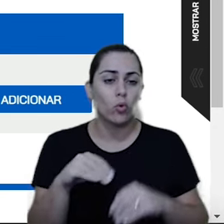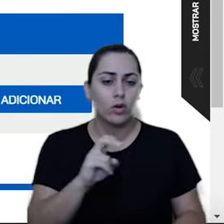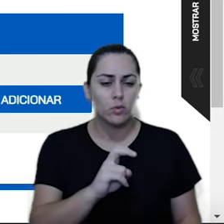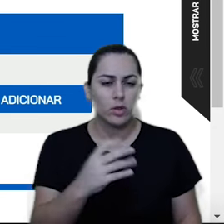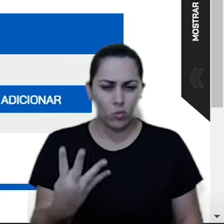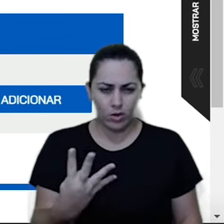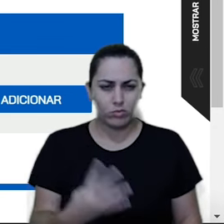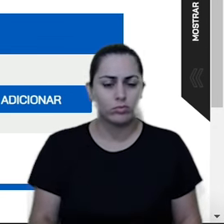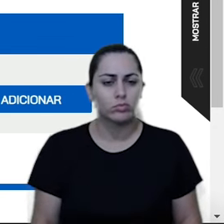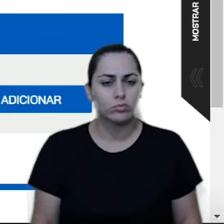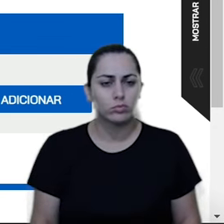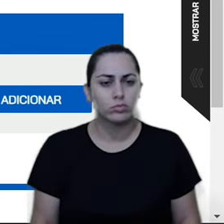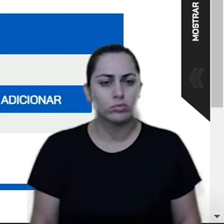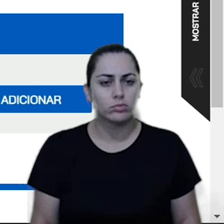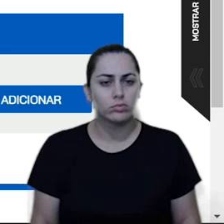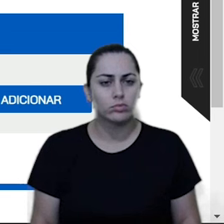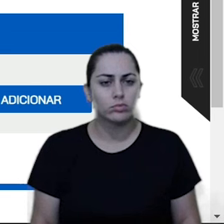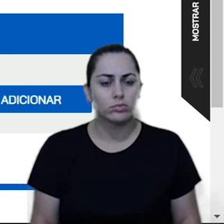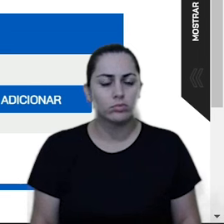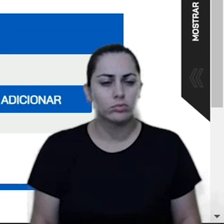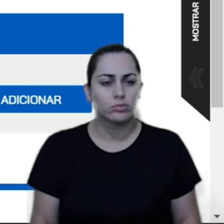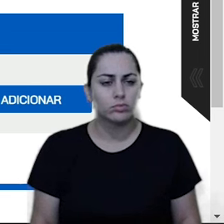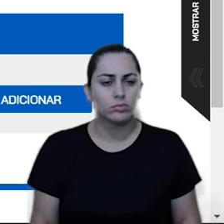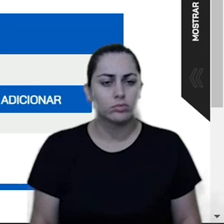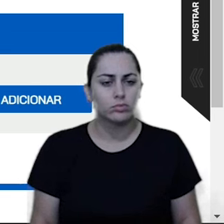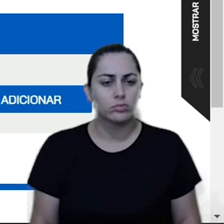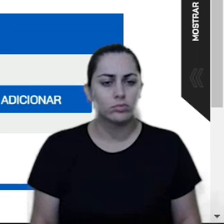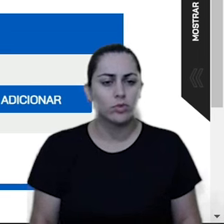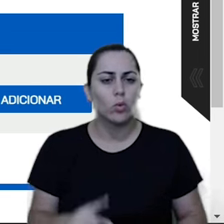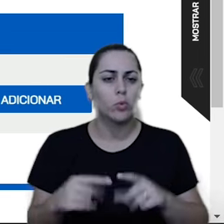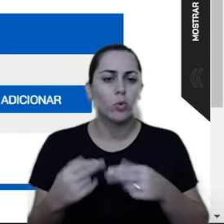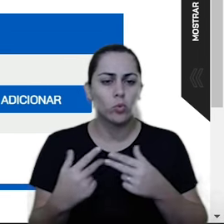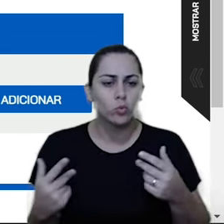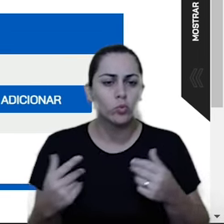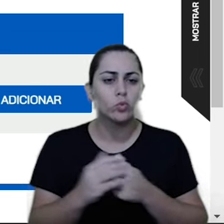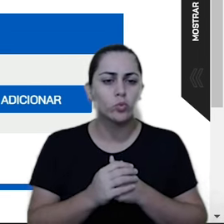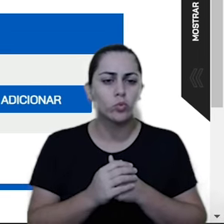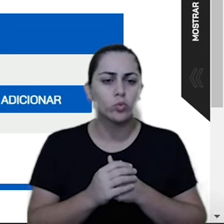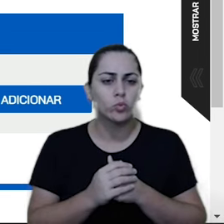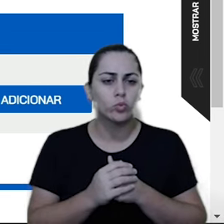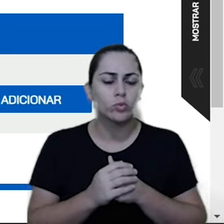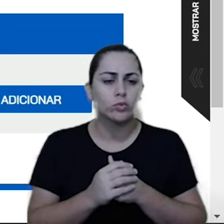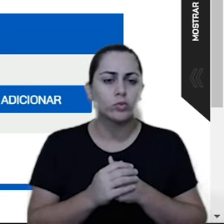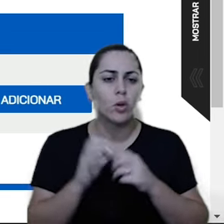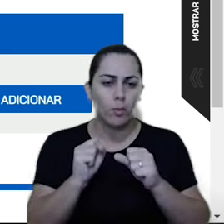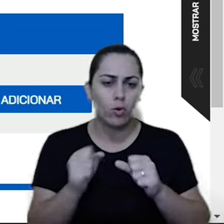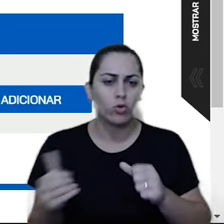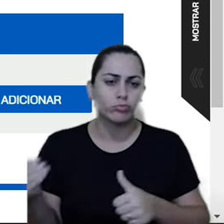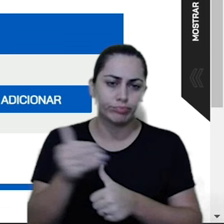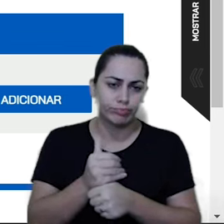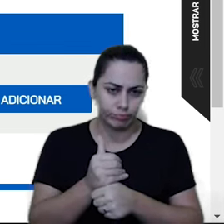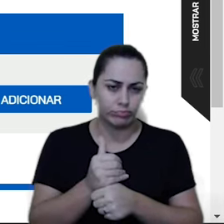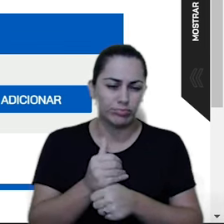54 lá descrição e produtos e tem